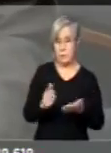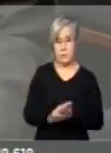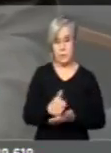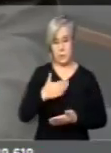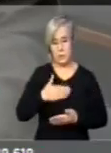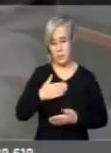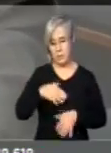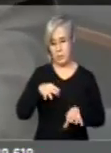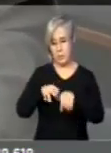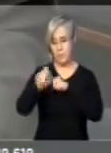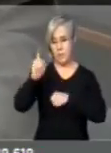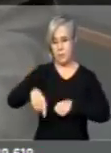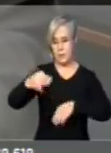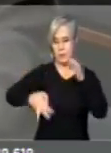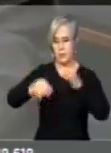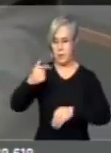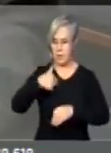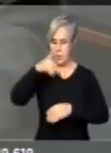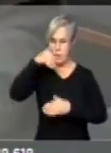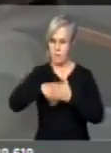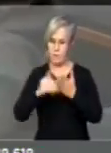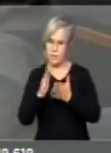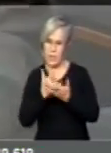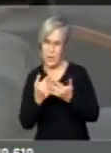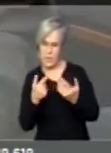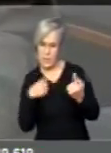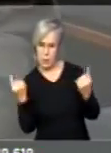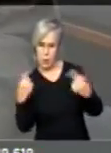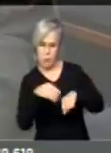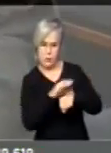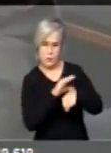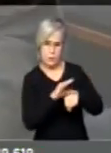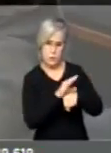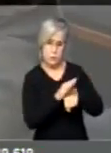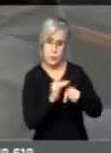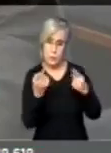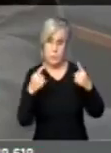jurídica, eu não vou votar. Muda a Constituição.